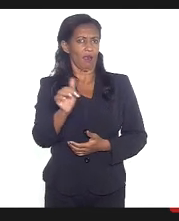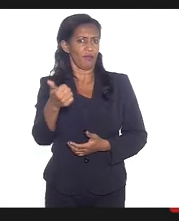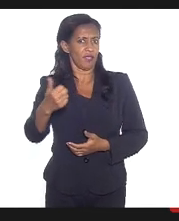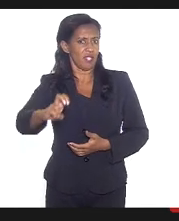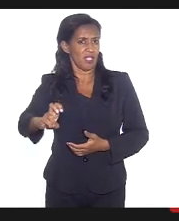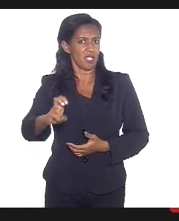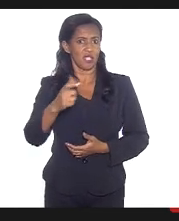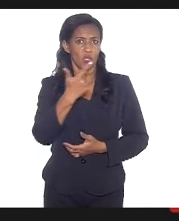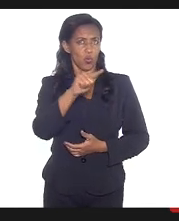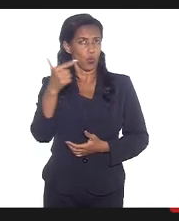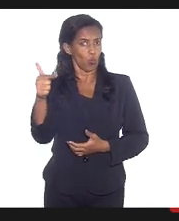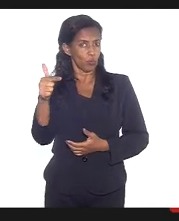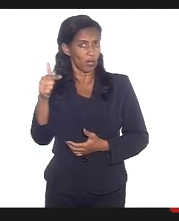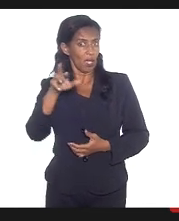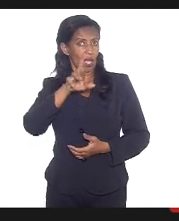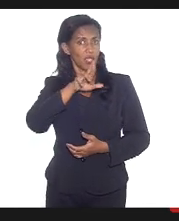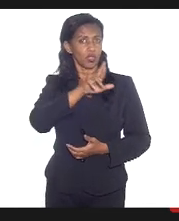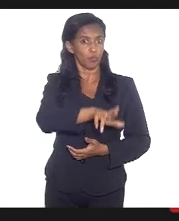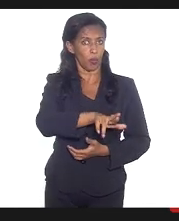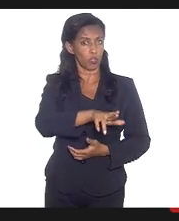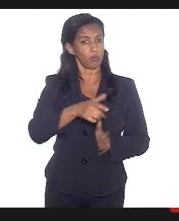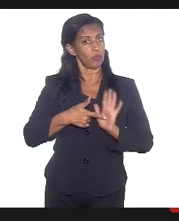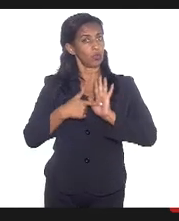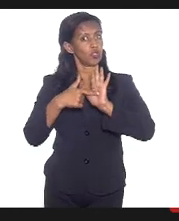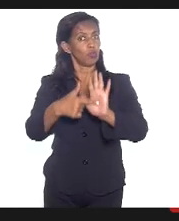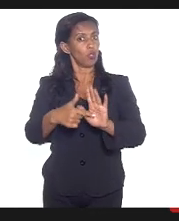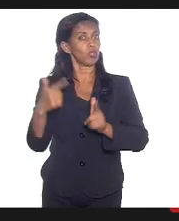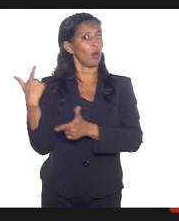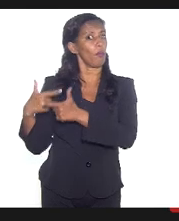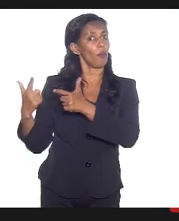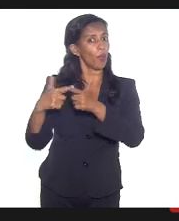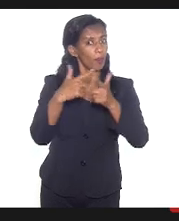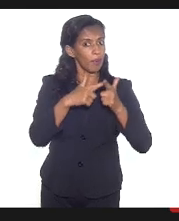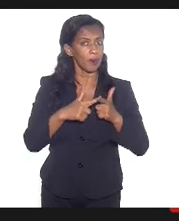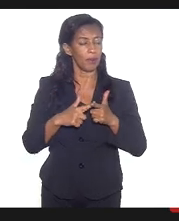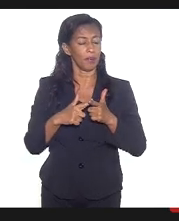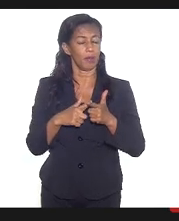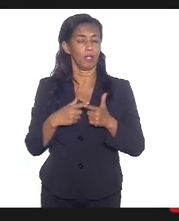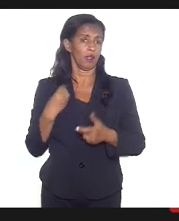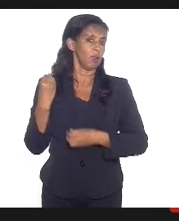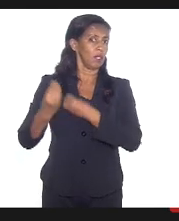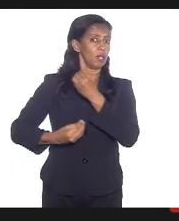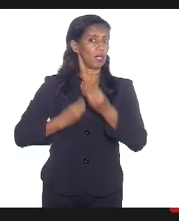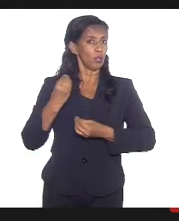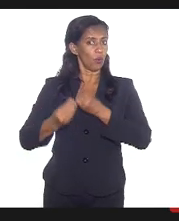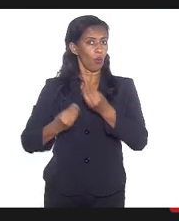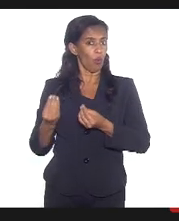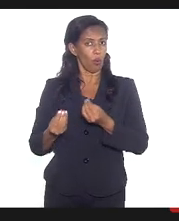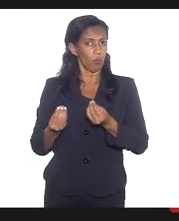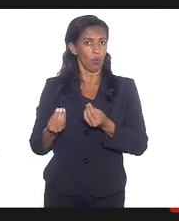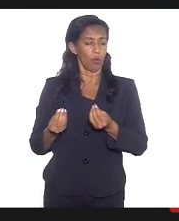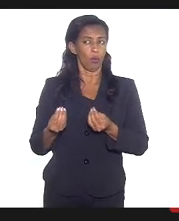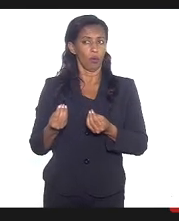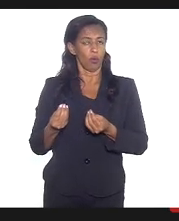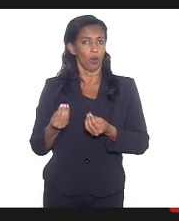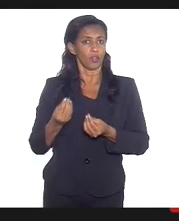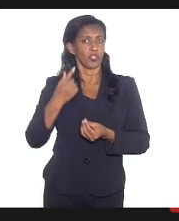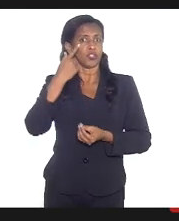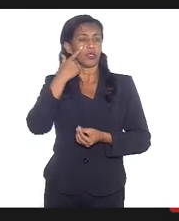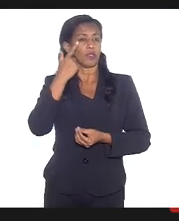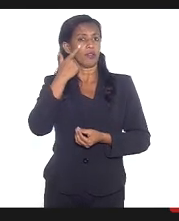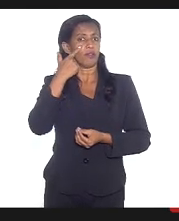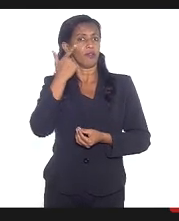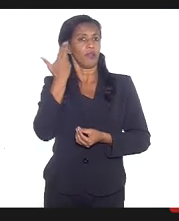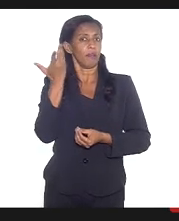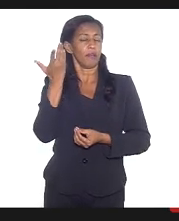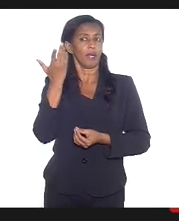mas eu quis trazer o problema. E, assim, como é que a gente poderia estar solucionando? Porque, realmente, até agora, nós não tivemos acesso a esse tipo de